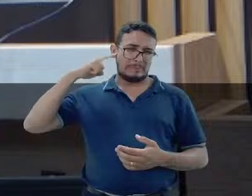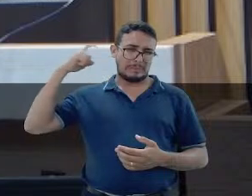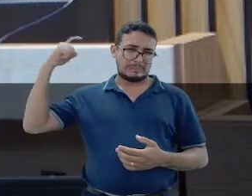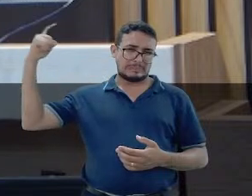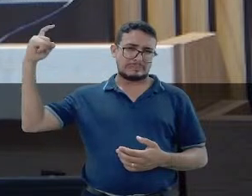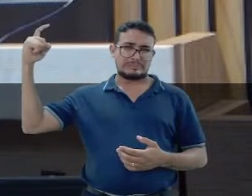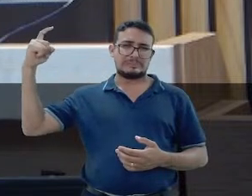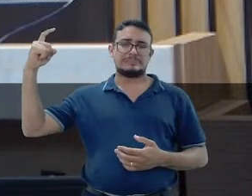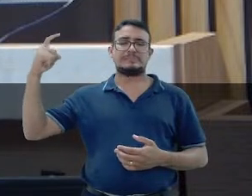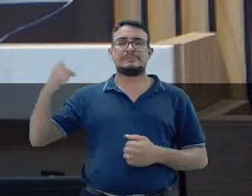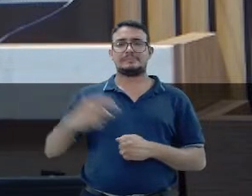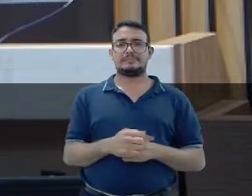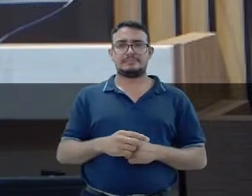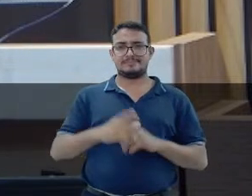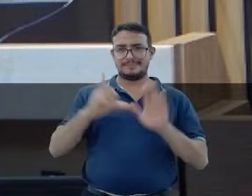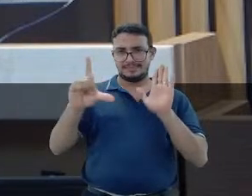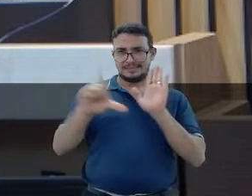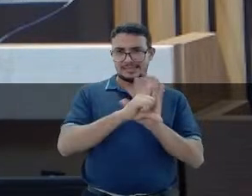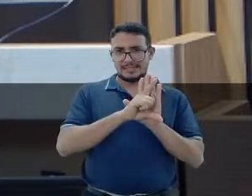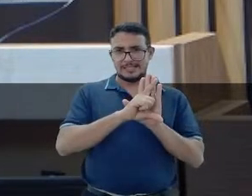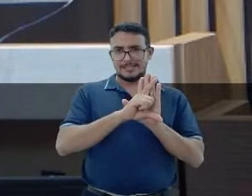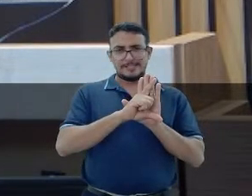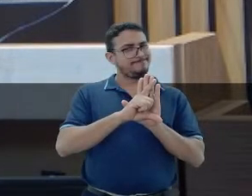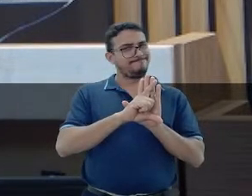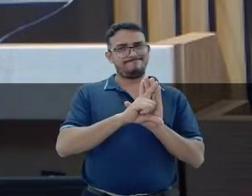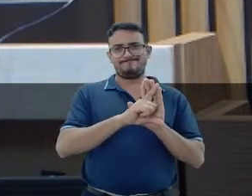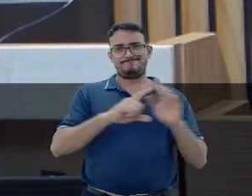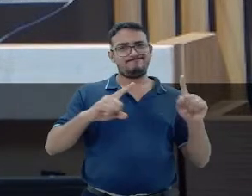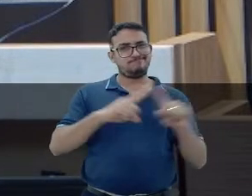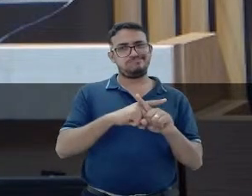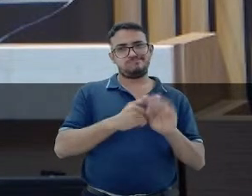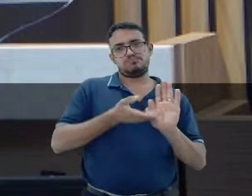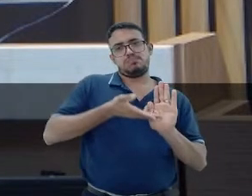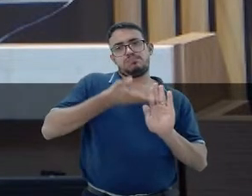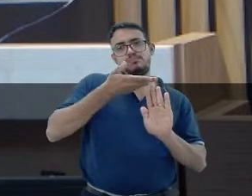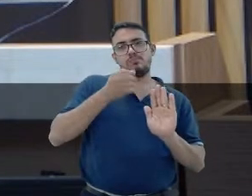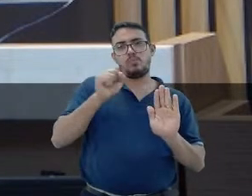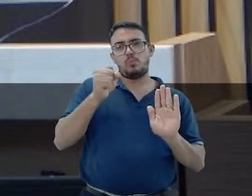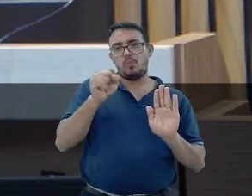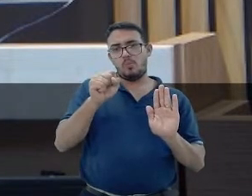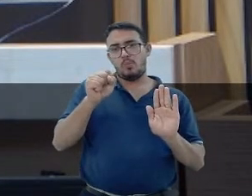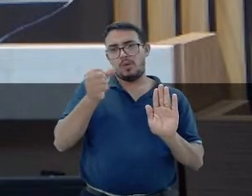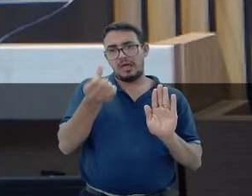acima do limite legal de 86 decibéis.